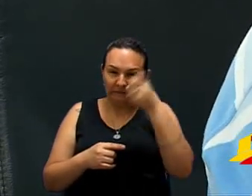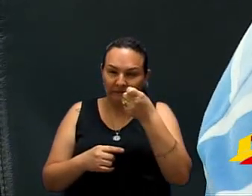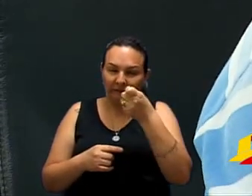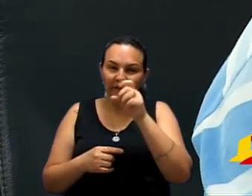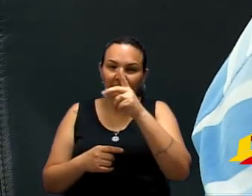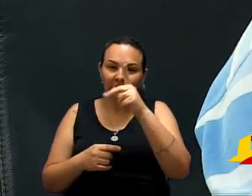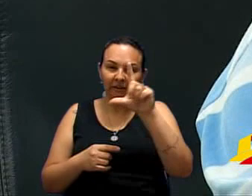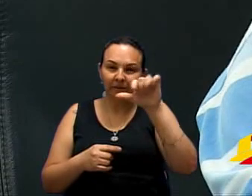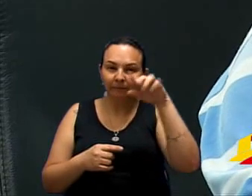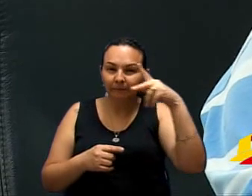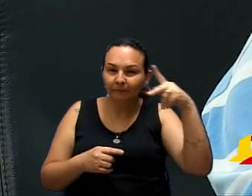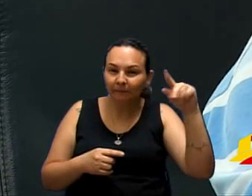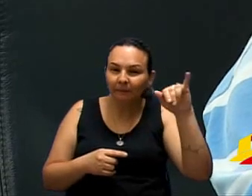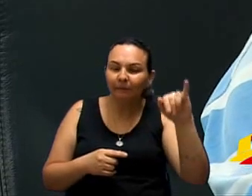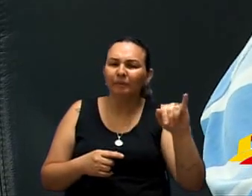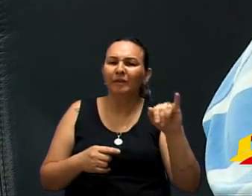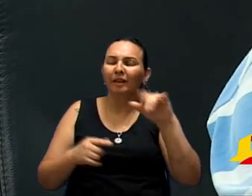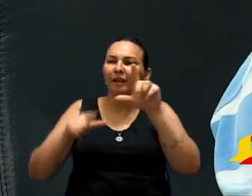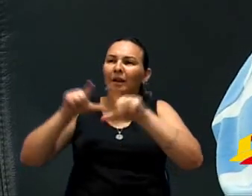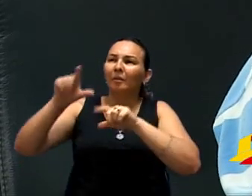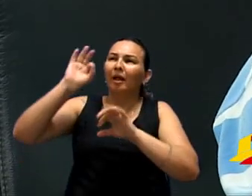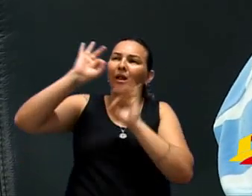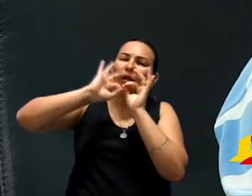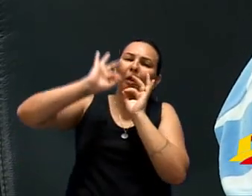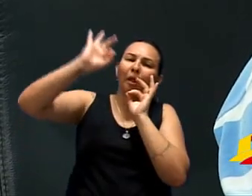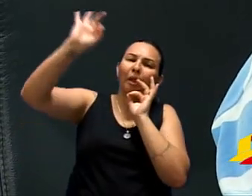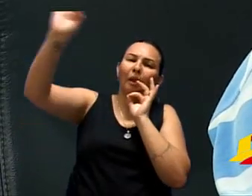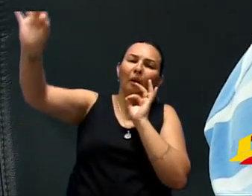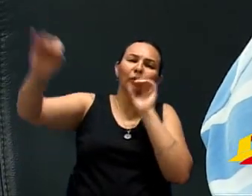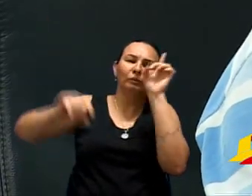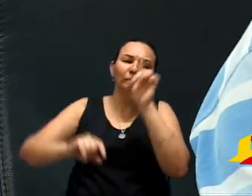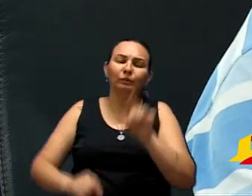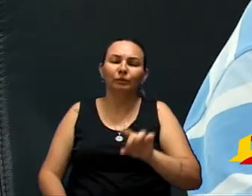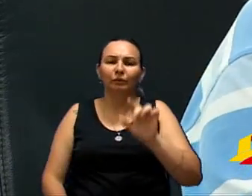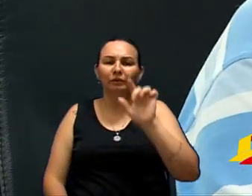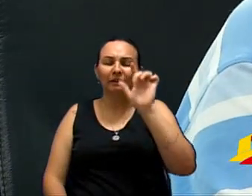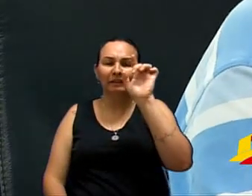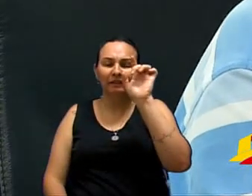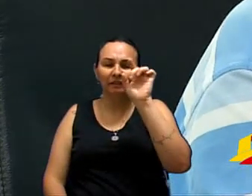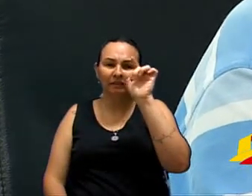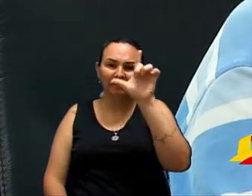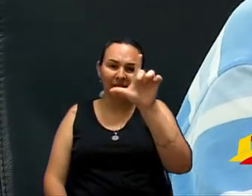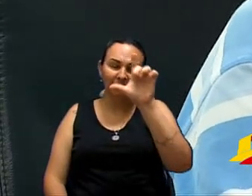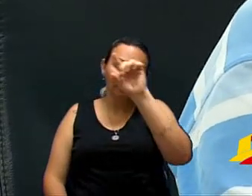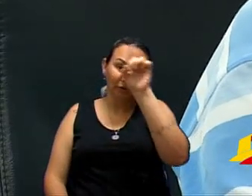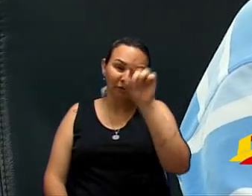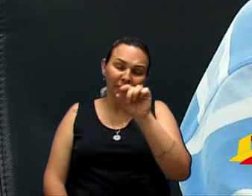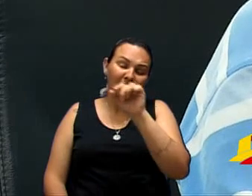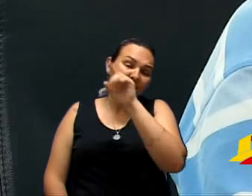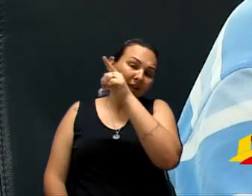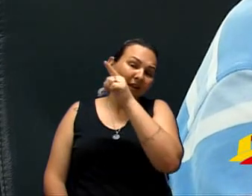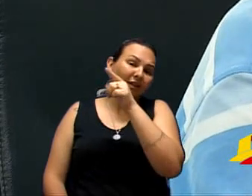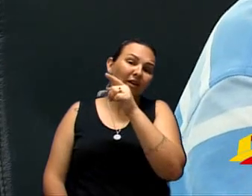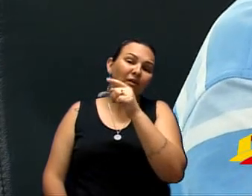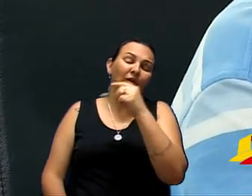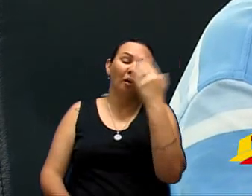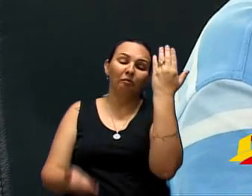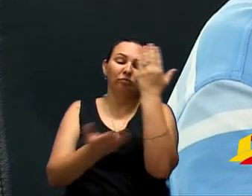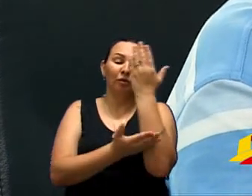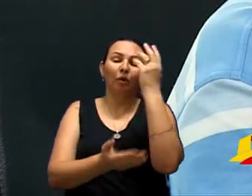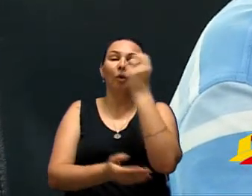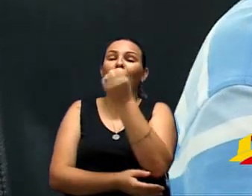mas para trabalhar na zona leste o donizete em vez de fazer isso foi convocado para contar a árvores